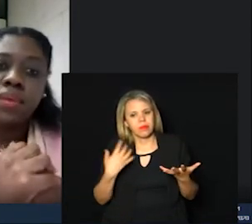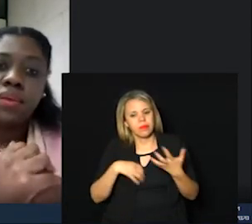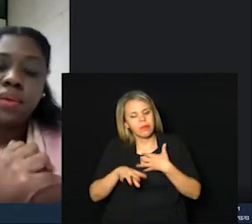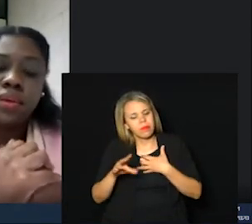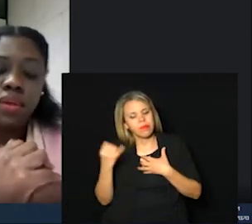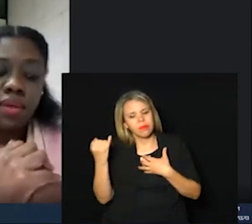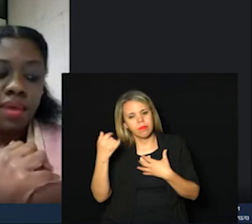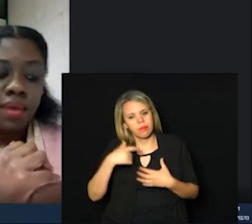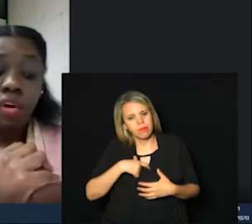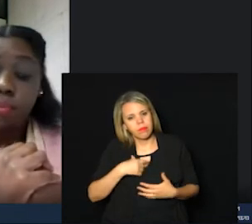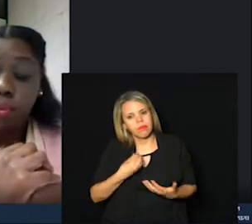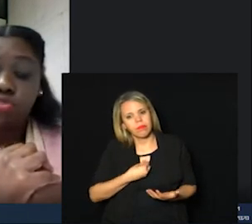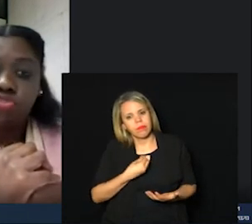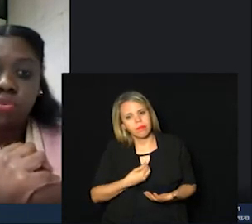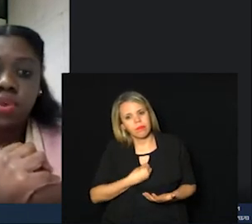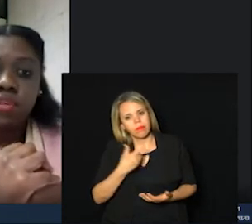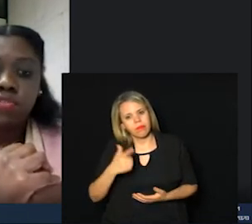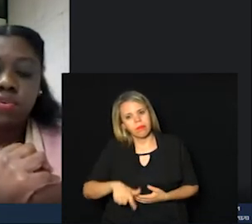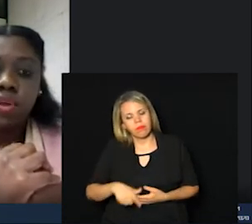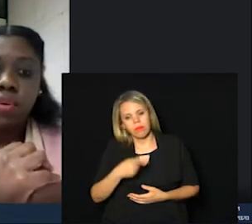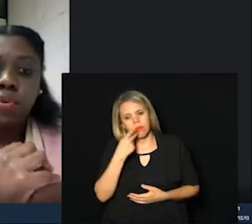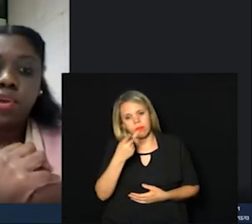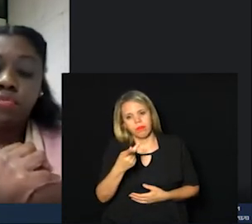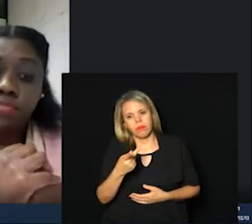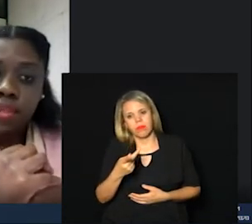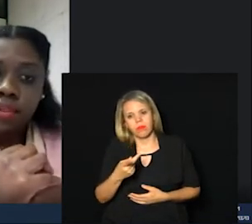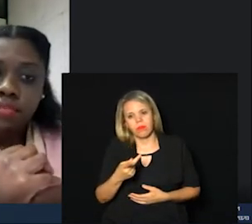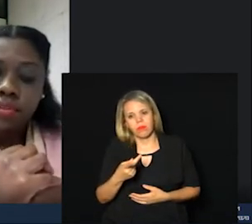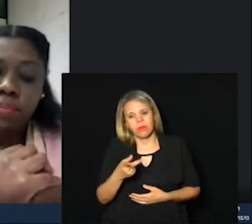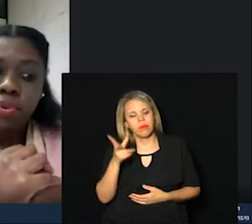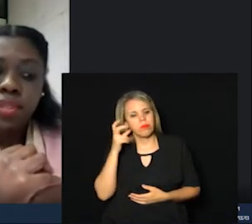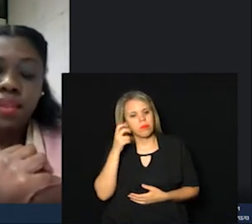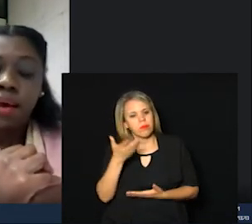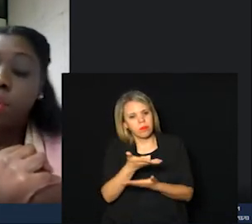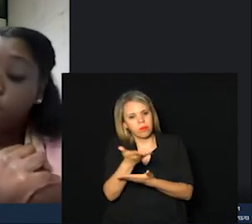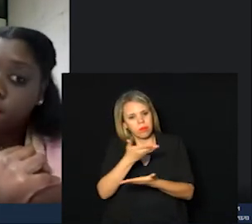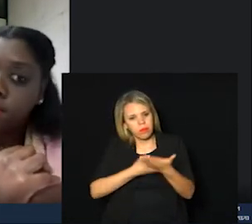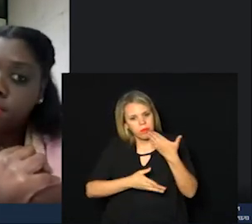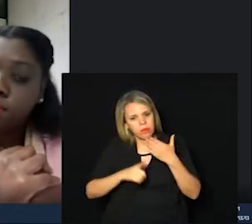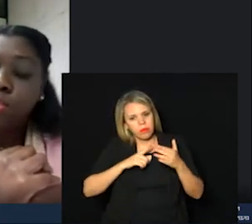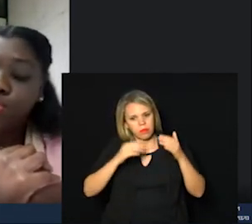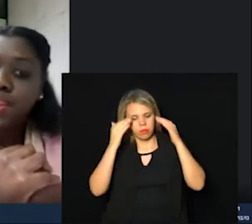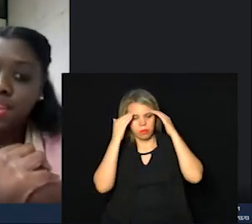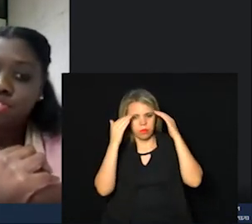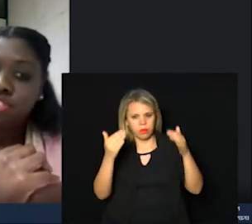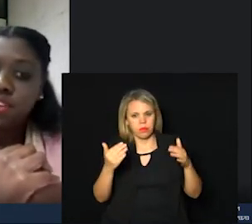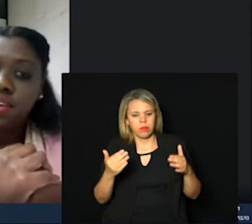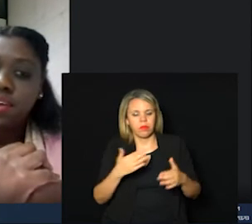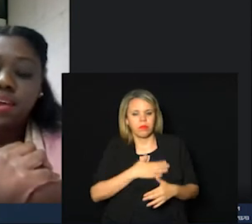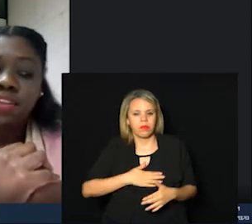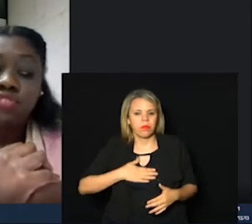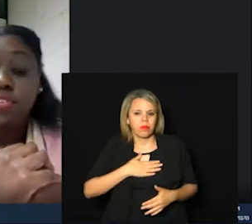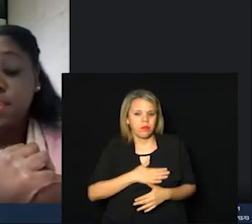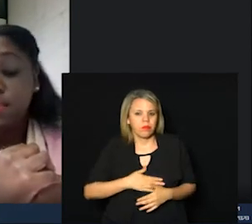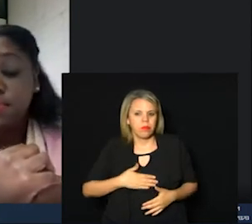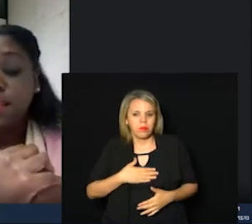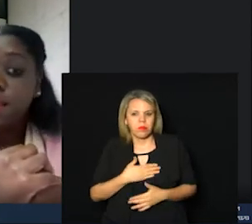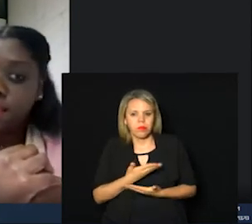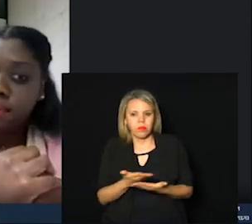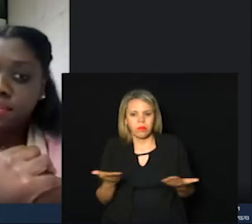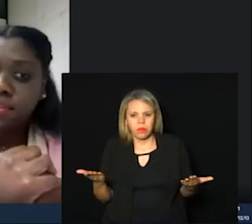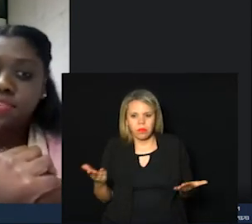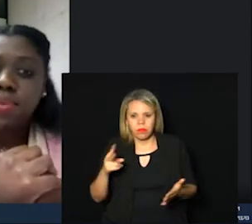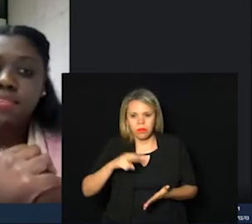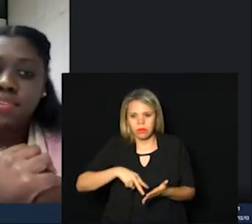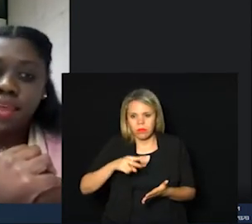mim, novamente eu digo isso, poder ouvi-las e poder ter a honra muito grande de vocês